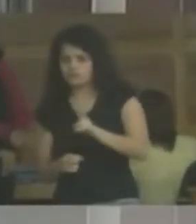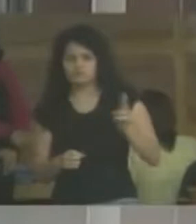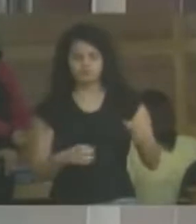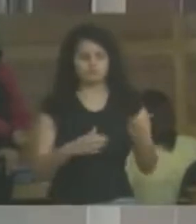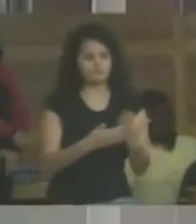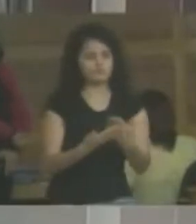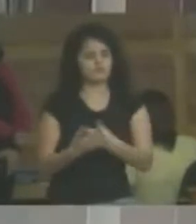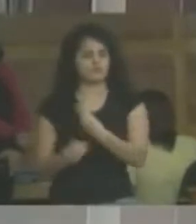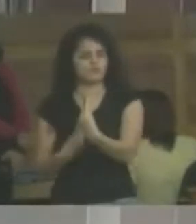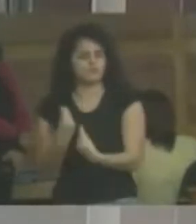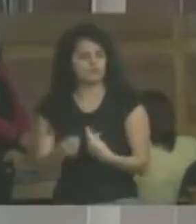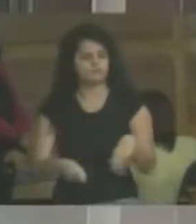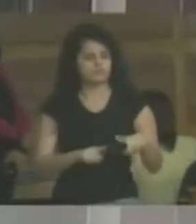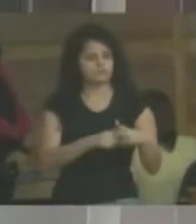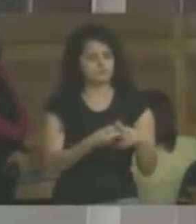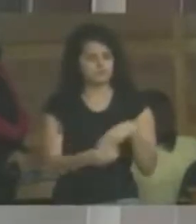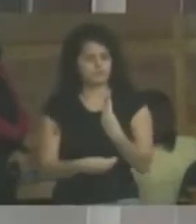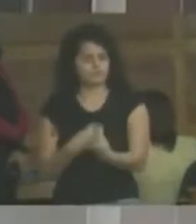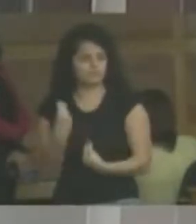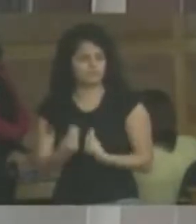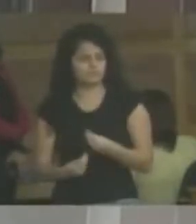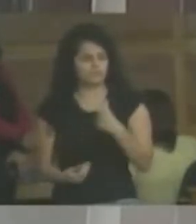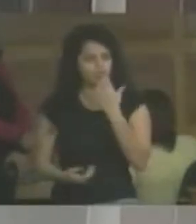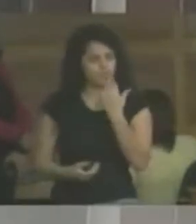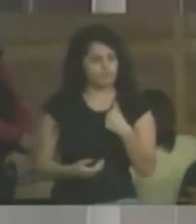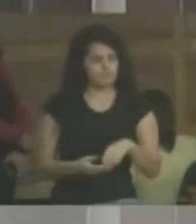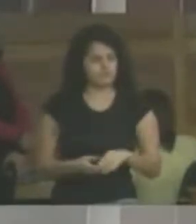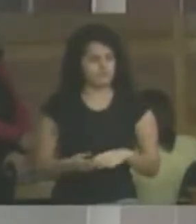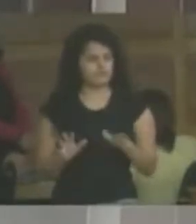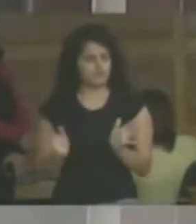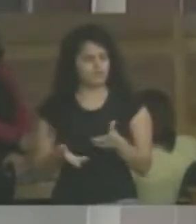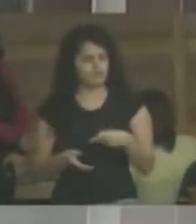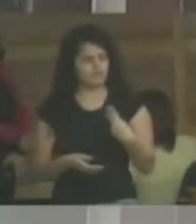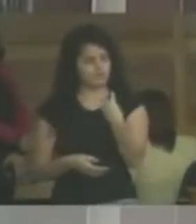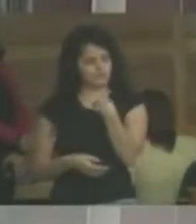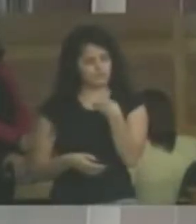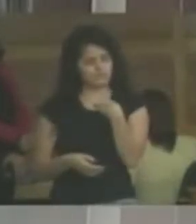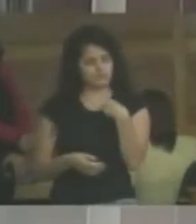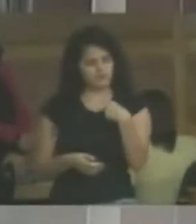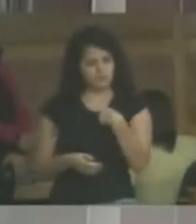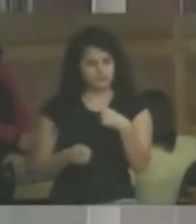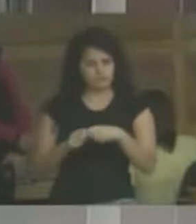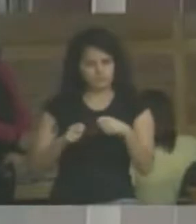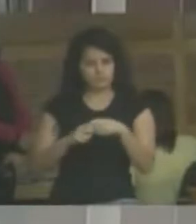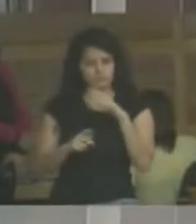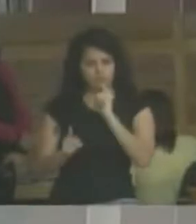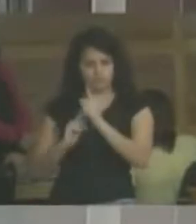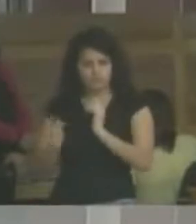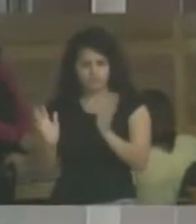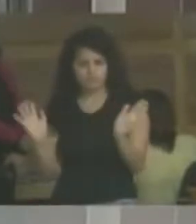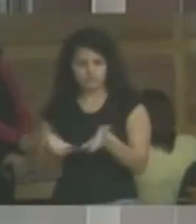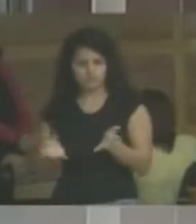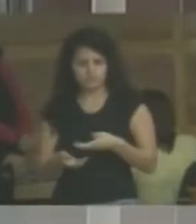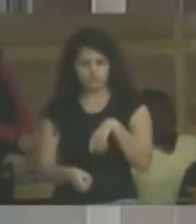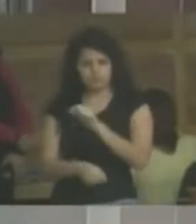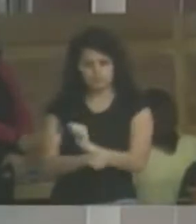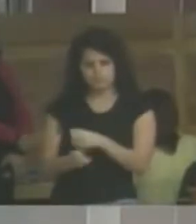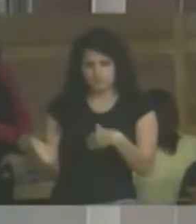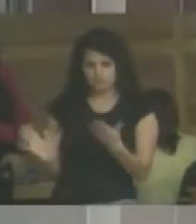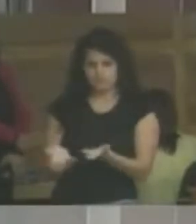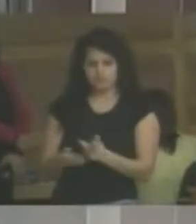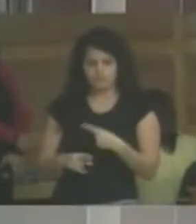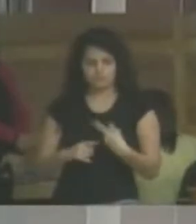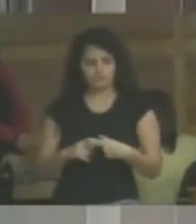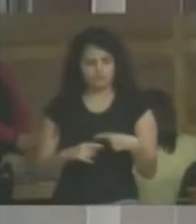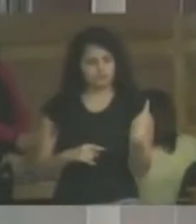como é que está a manutenção, ver como é que está a merenda. Agora, não dá para me fazer uma crítica no governo agora, na estela agora, sendo que